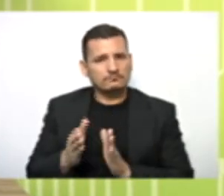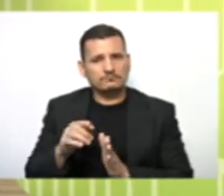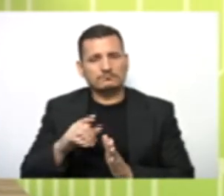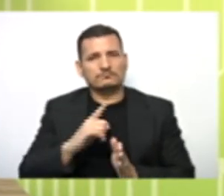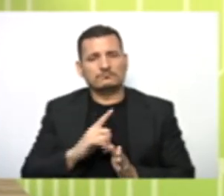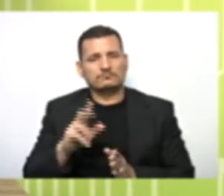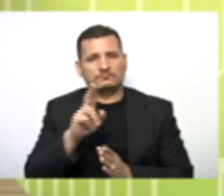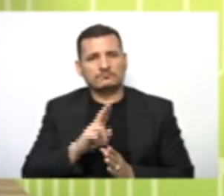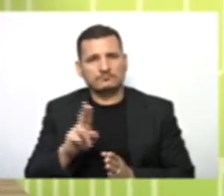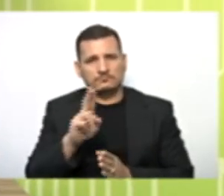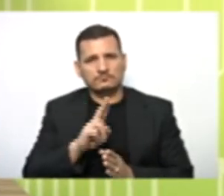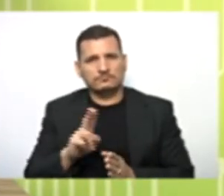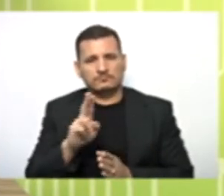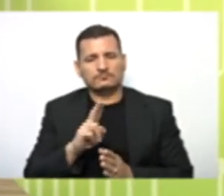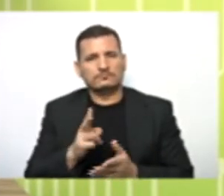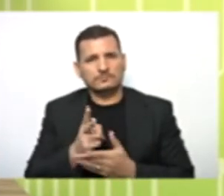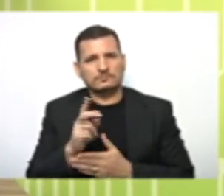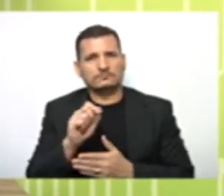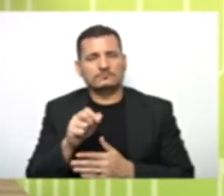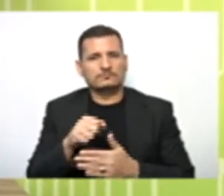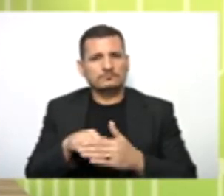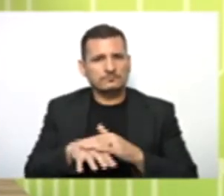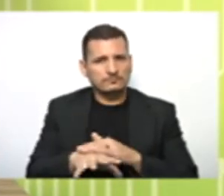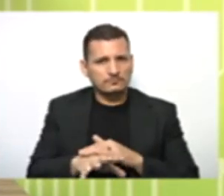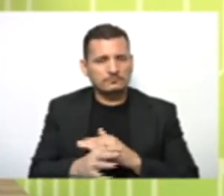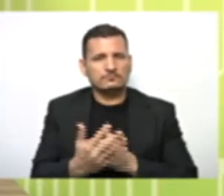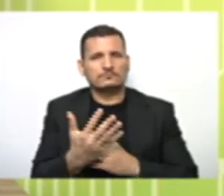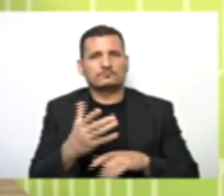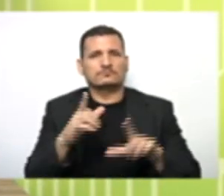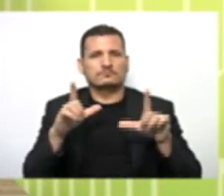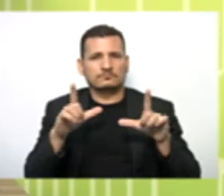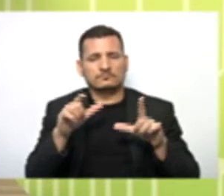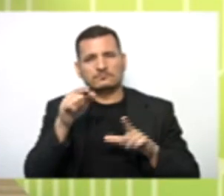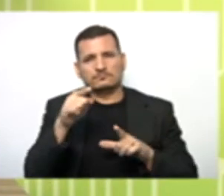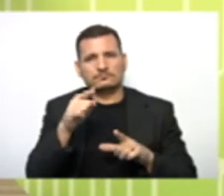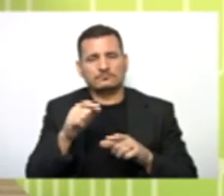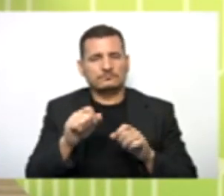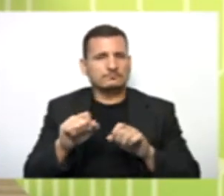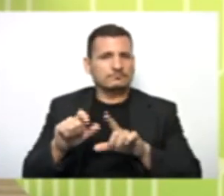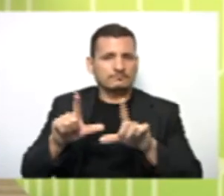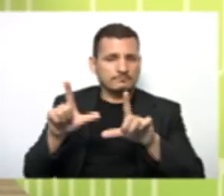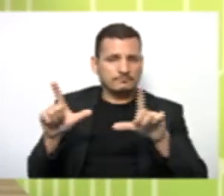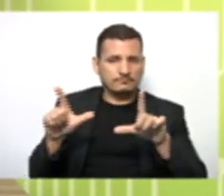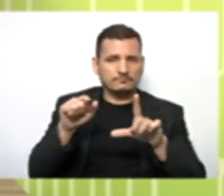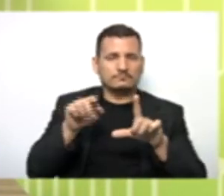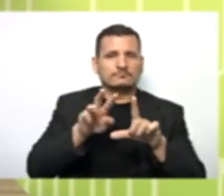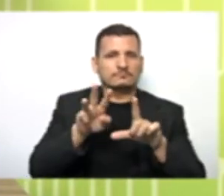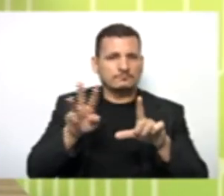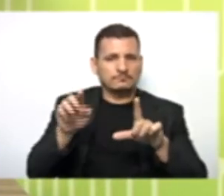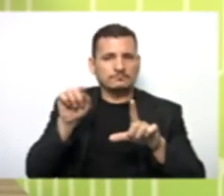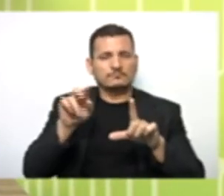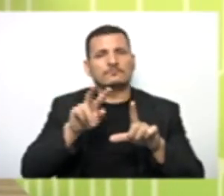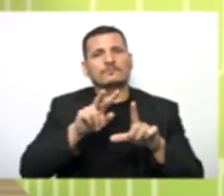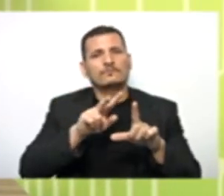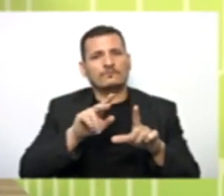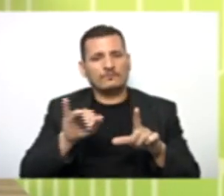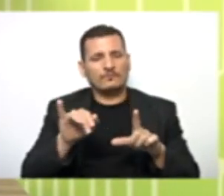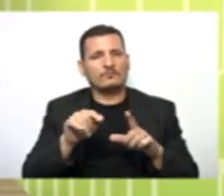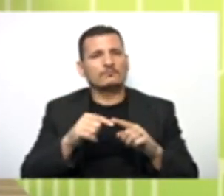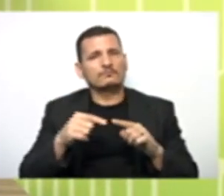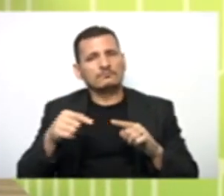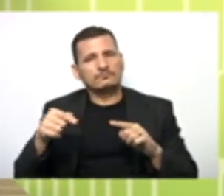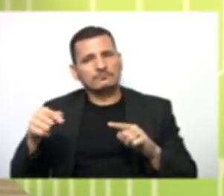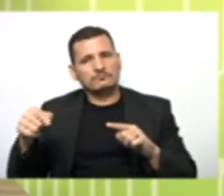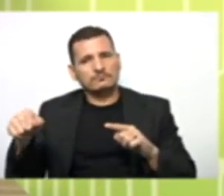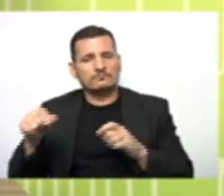utilizando constantemente entrada e saída. Quando você abre um site, ele vai enviar uma requisição